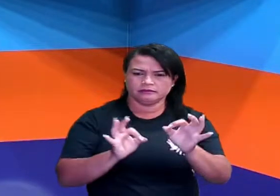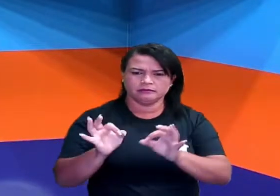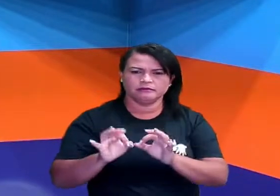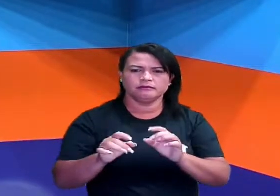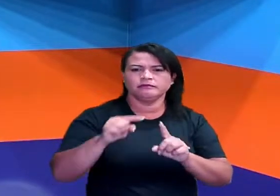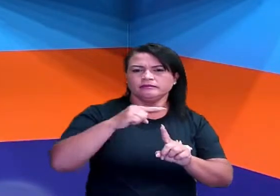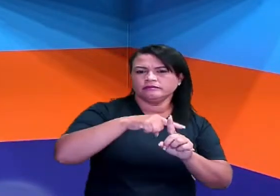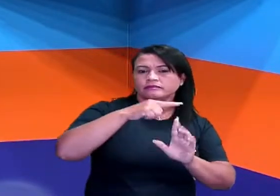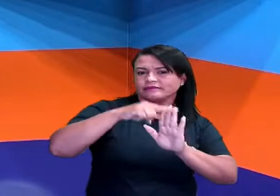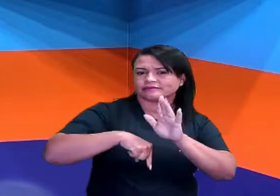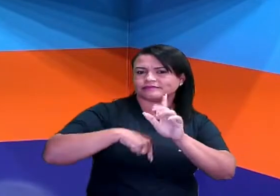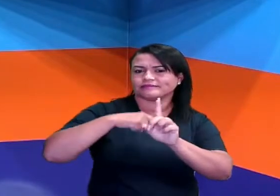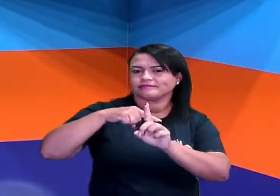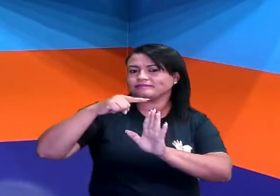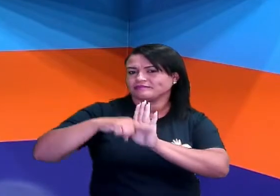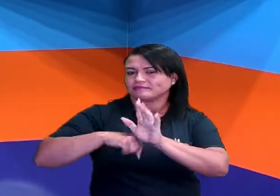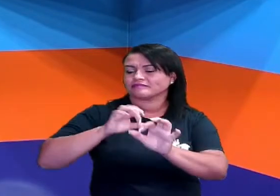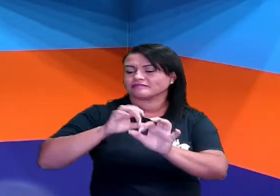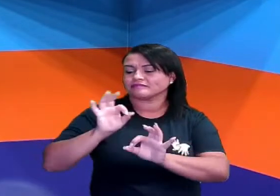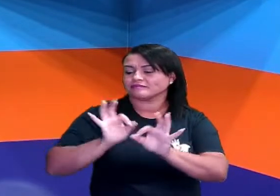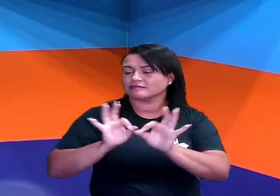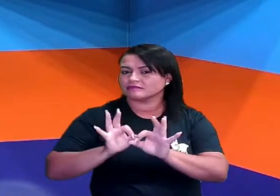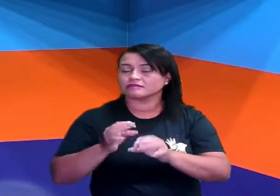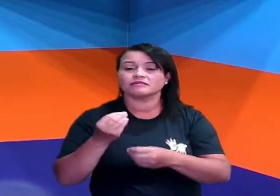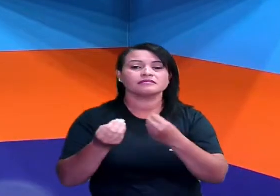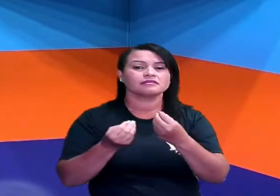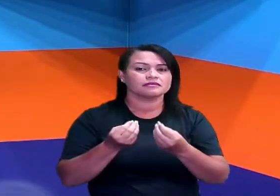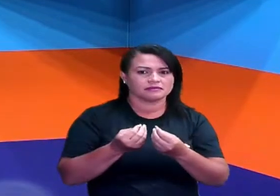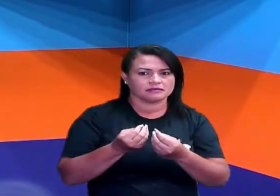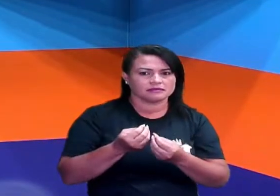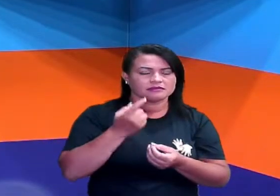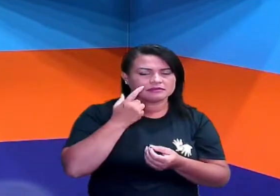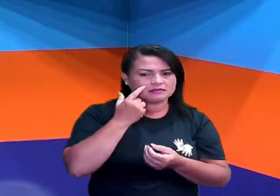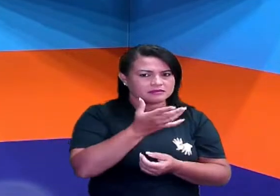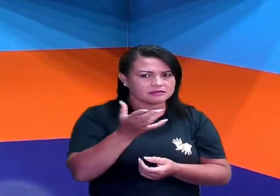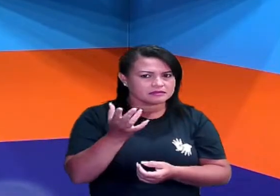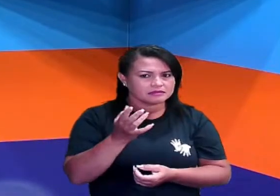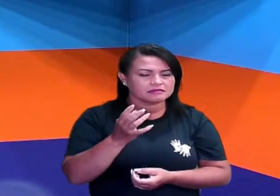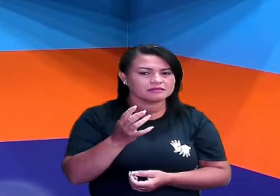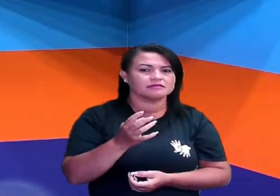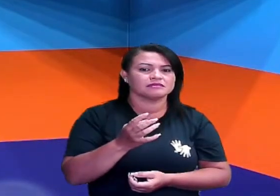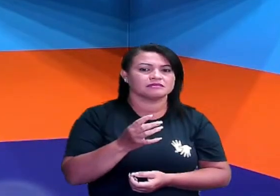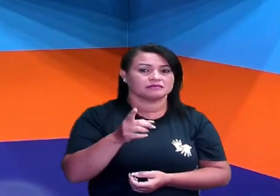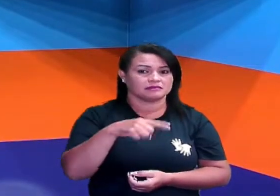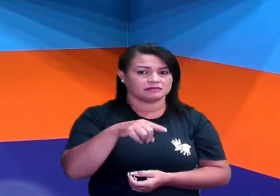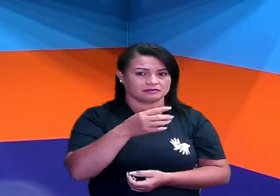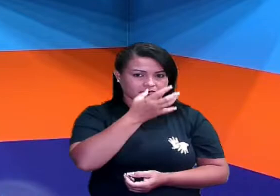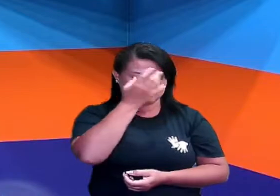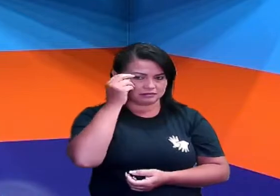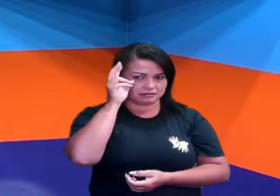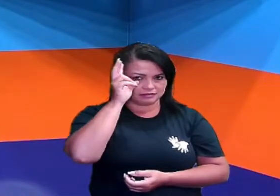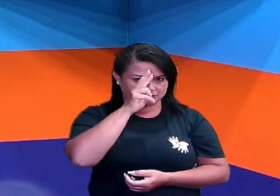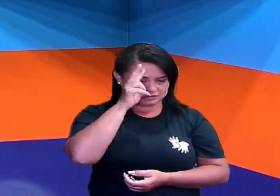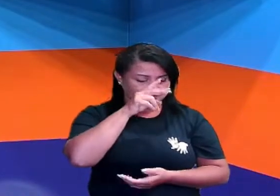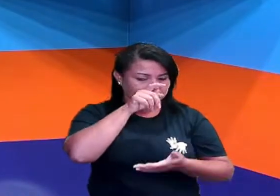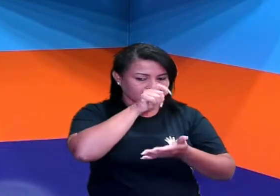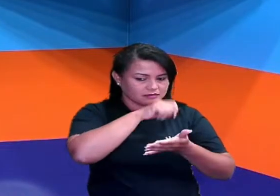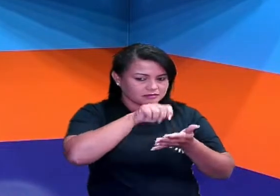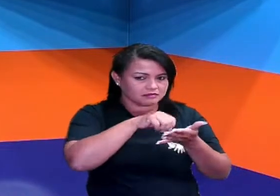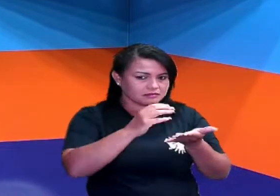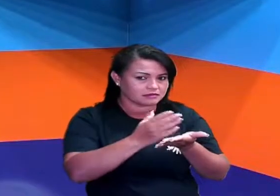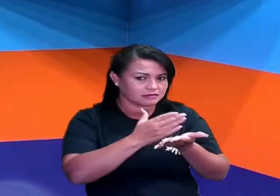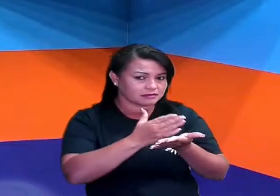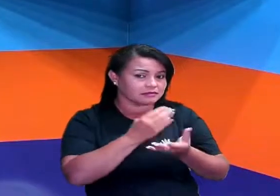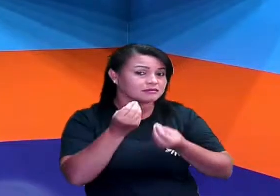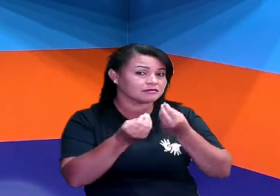Não é isso? Então, quando nós formos fazer o jogo de sinais aqui, vou voltar aqui com vocês rapidinho, tá? Para quem esqueceu lembrar, anota aí no caderninho de